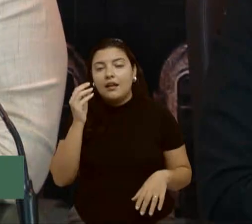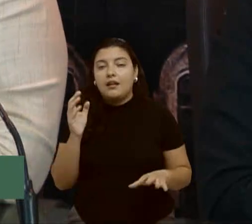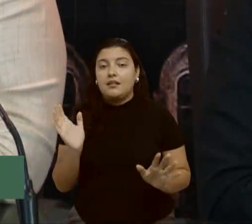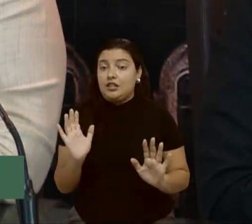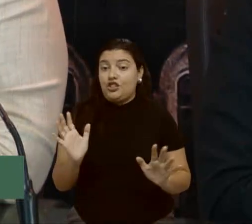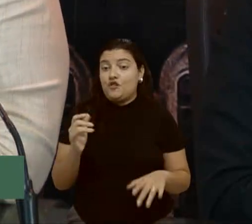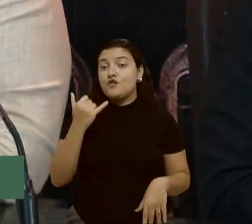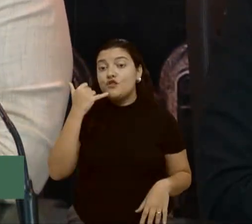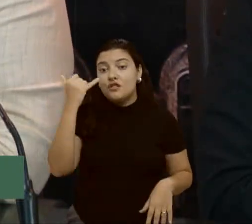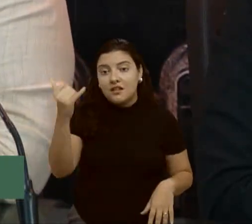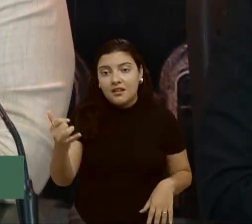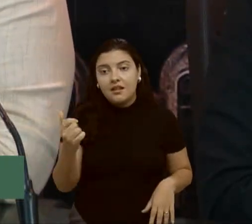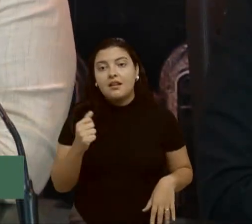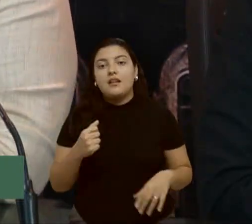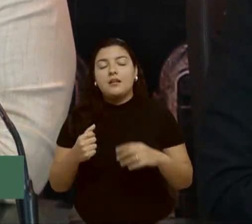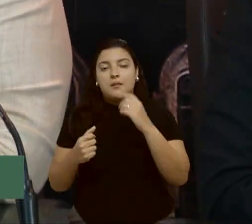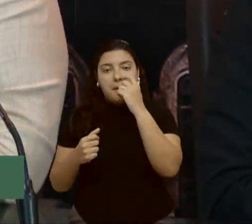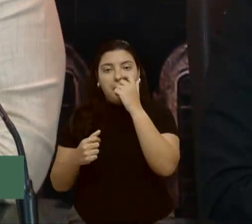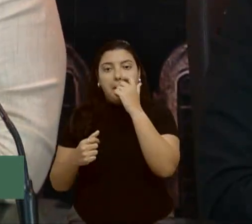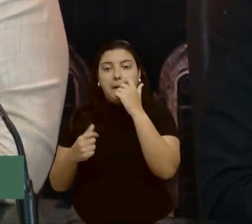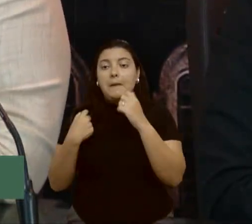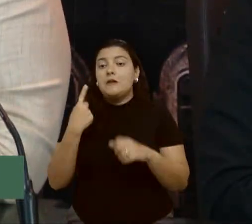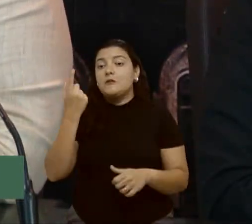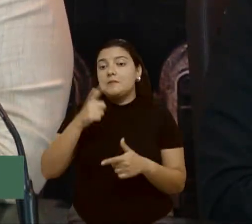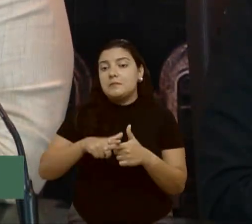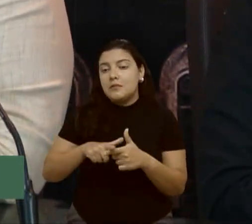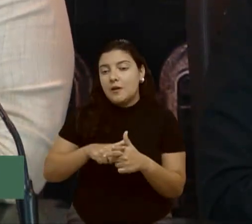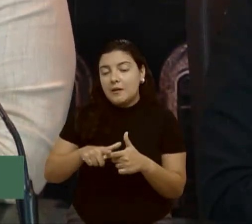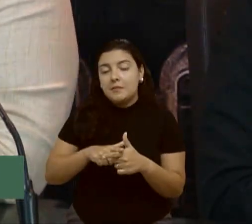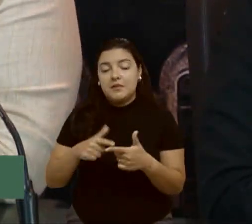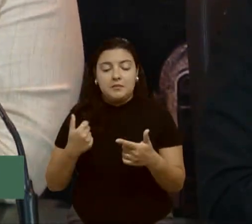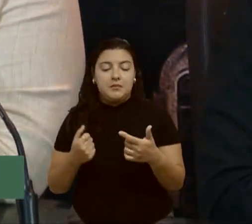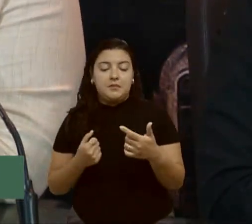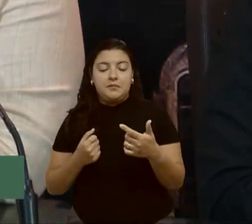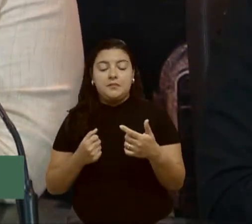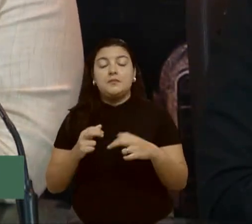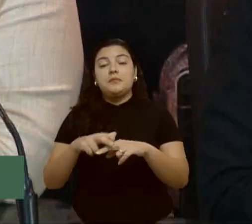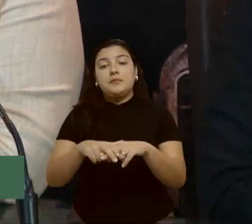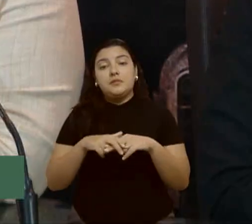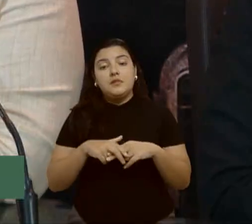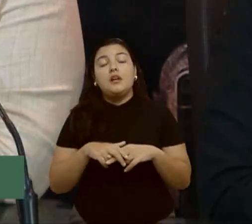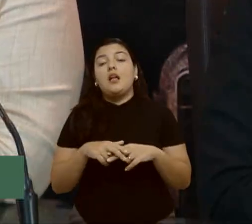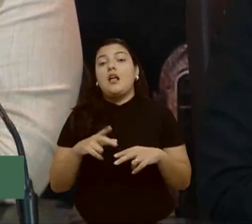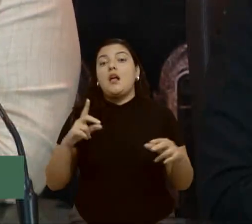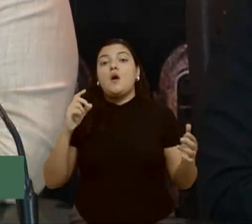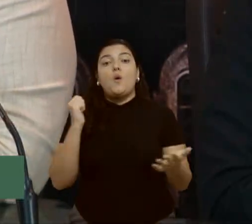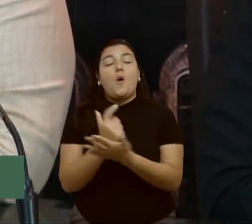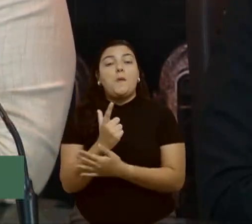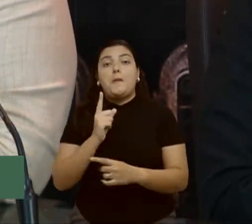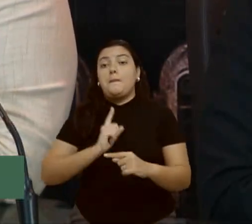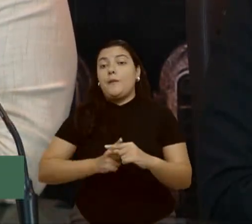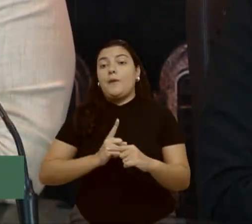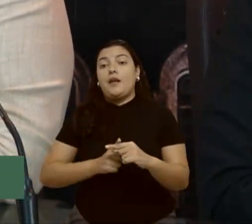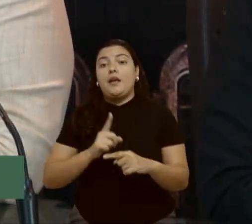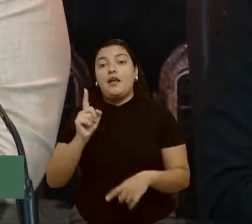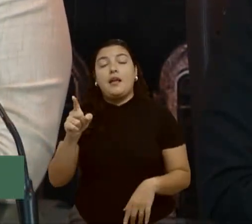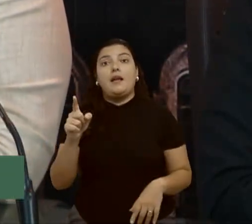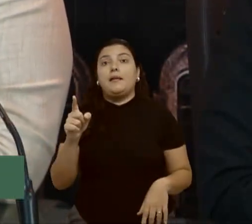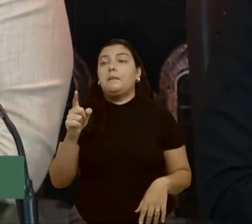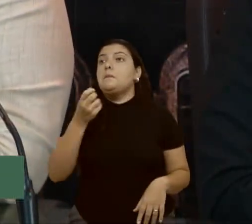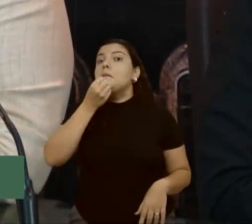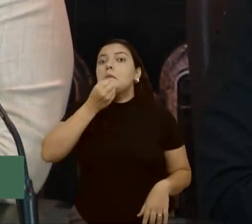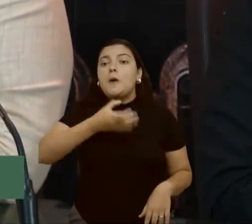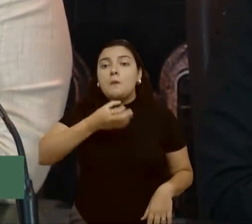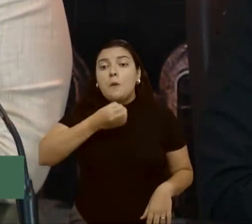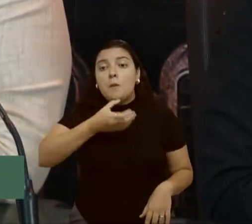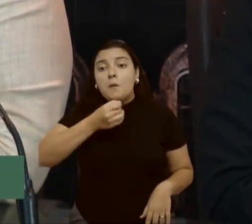testar. Se realmente alguém atende, né, eu vou ter um problema. Ninguém faz isso. E aí acaba comprando porque acha que aquele negócio está tão bom,